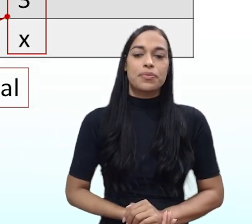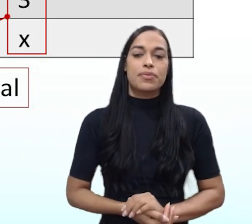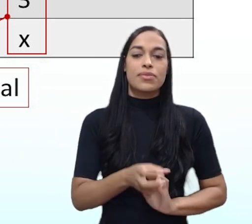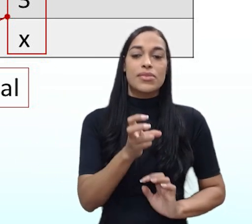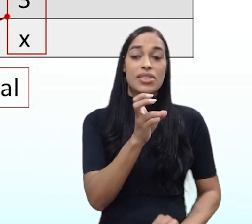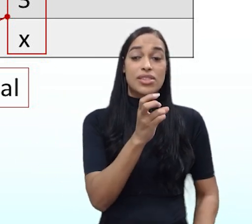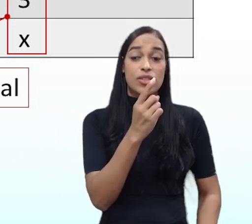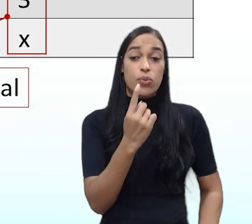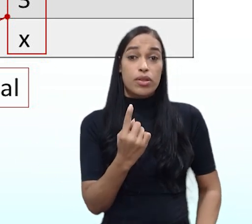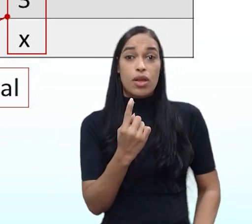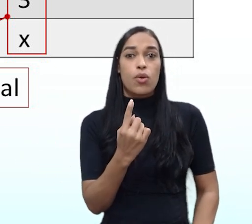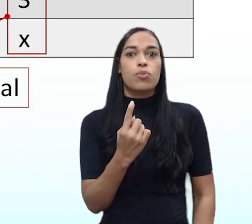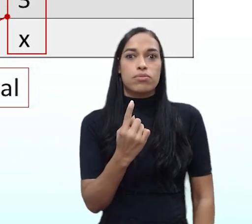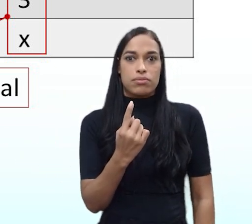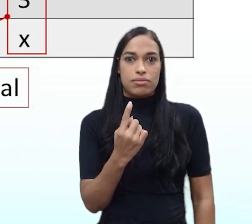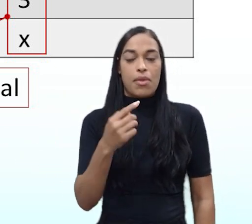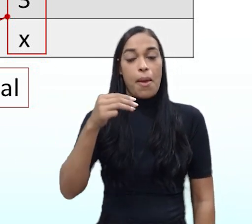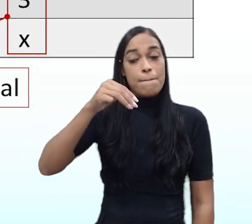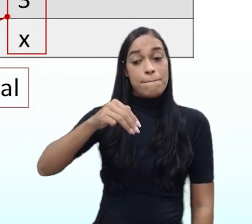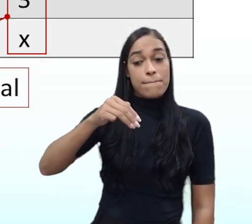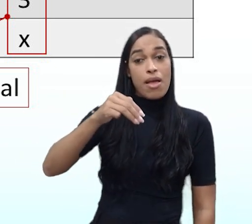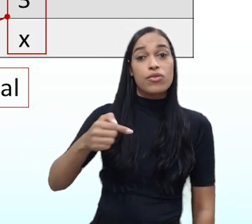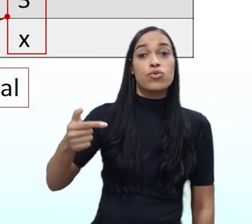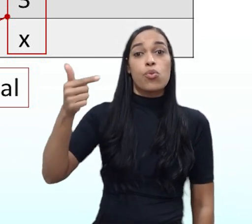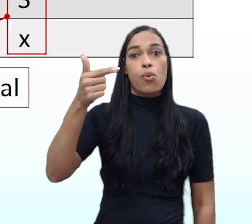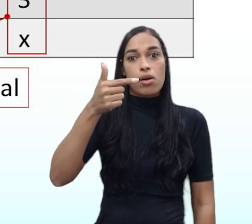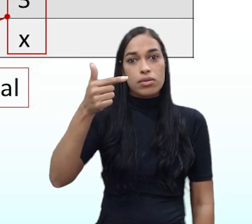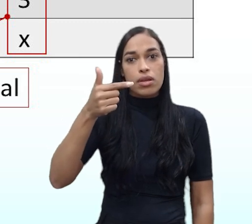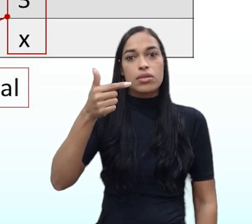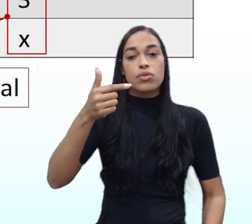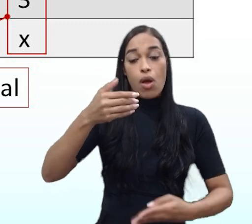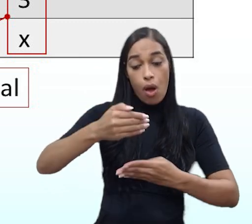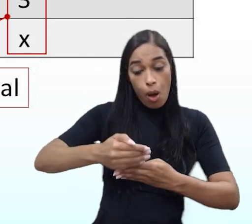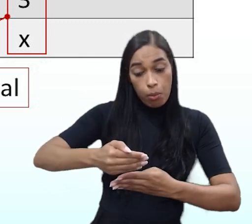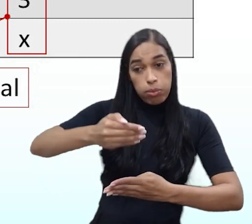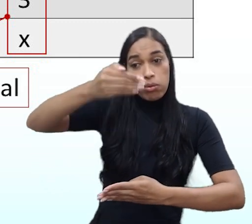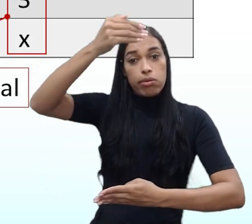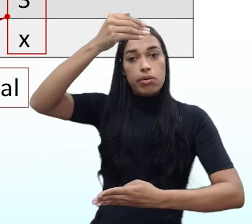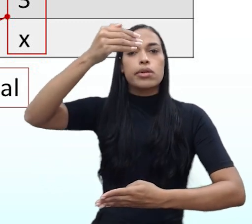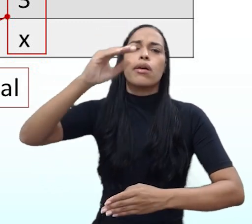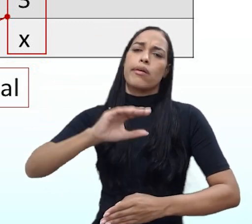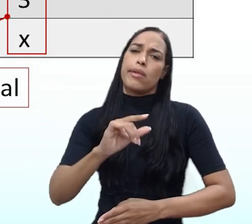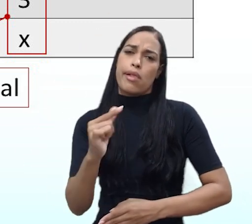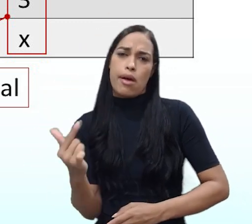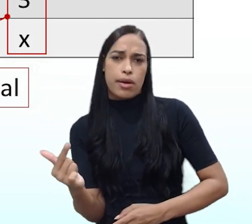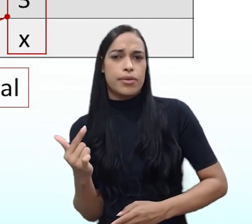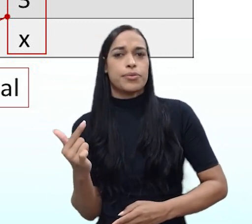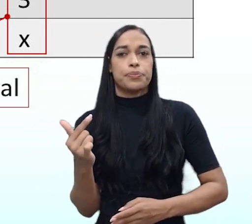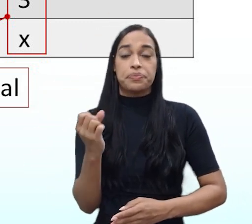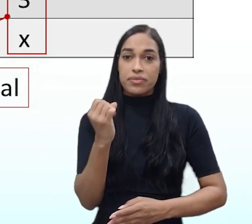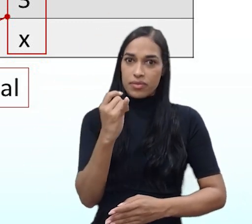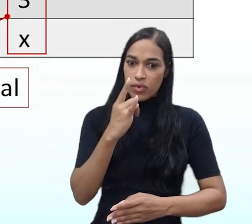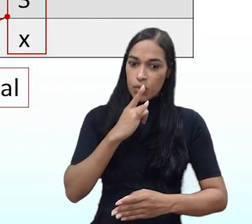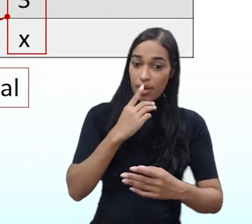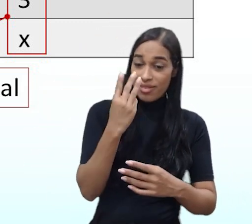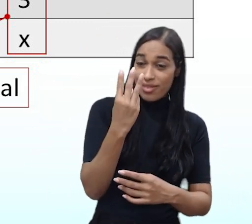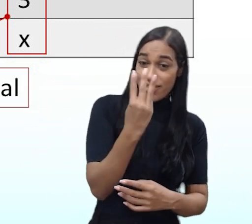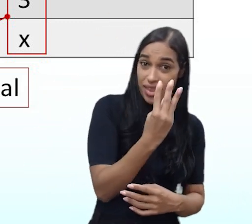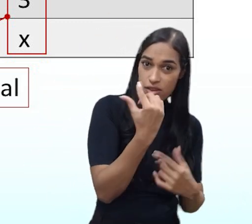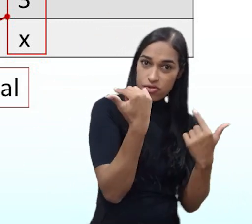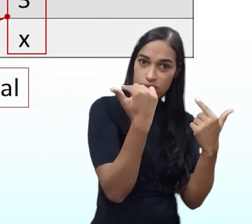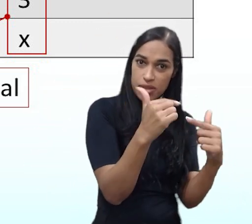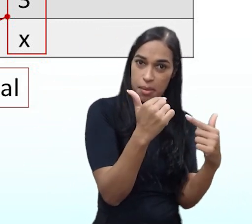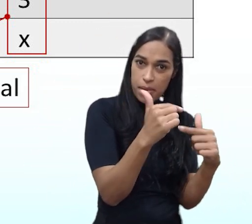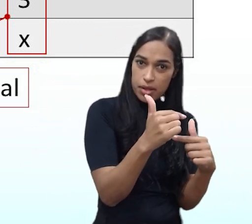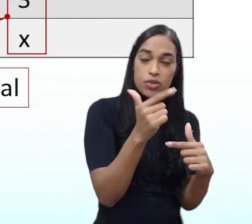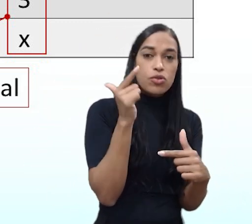corretamente, de 51 metros quadrados? Olha, o muro é maior. Então, observa comigo, é óbvio, né? Se eu tenho